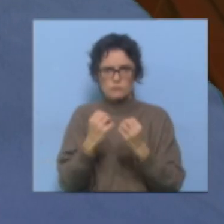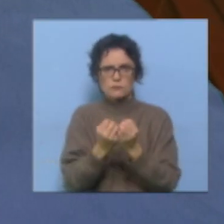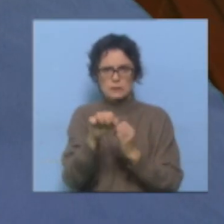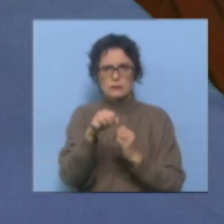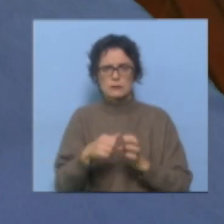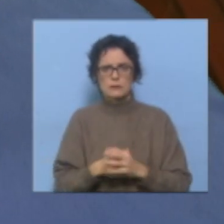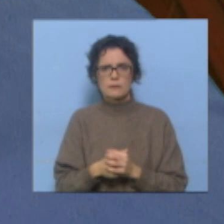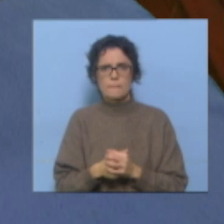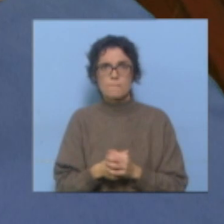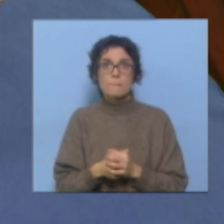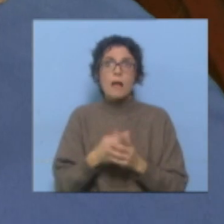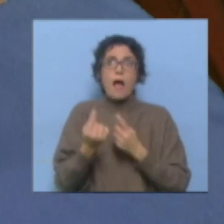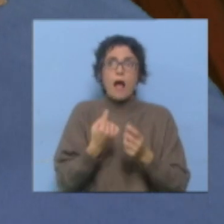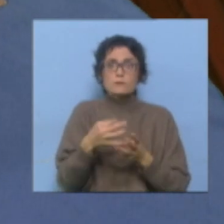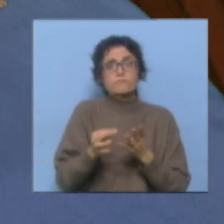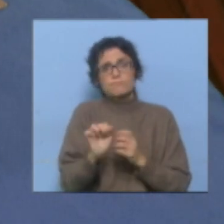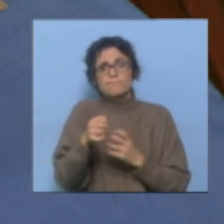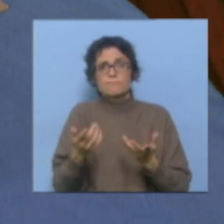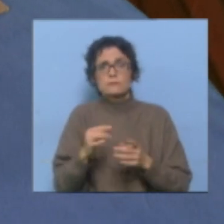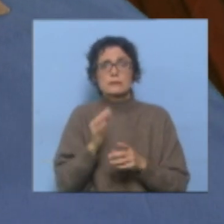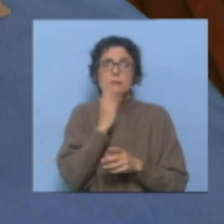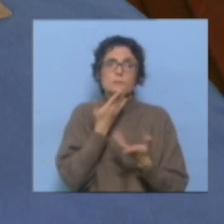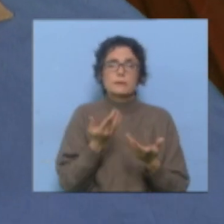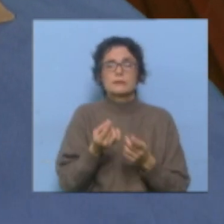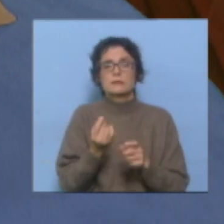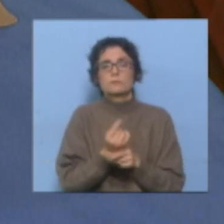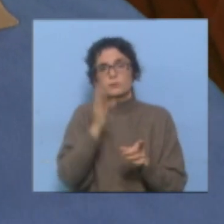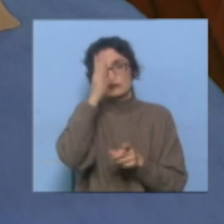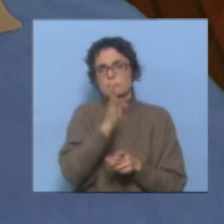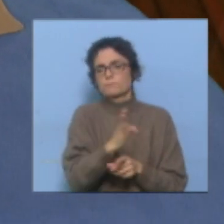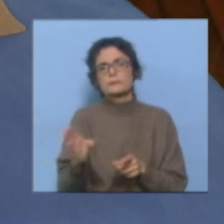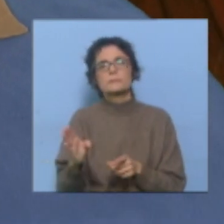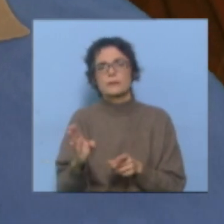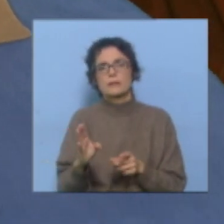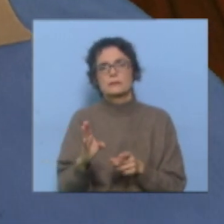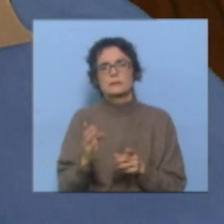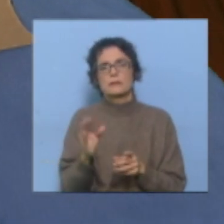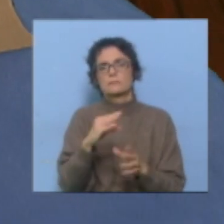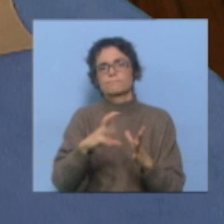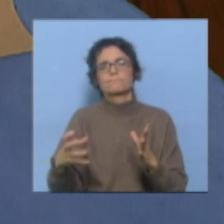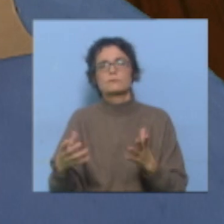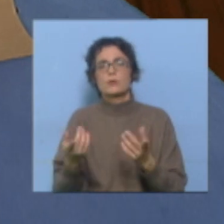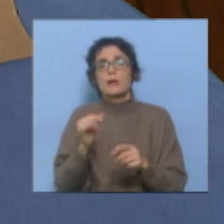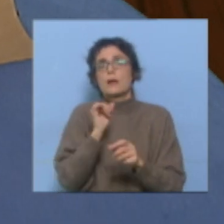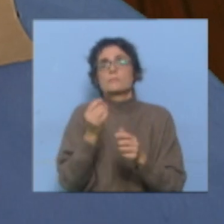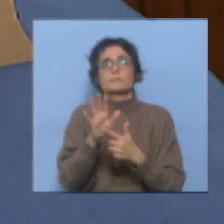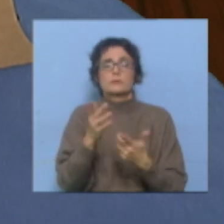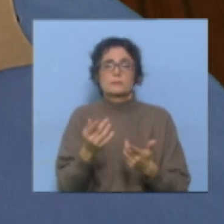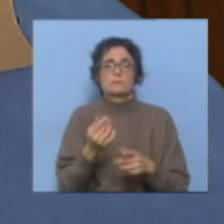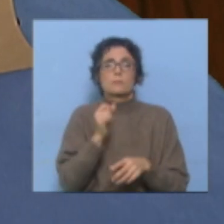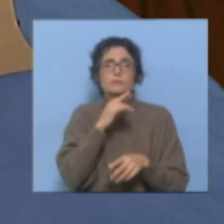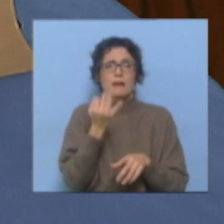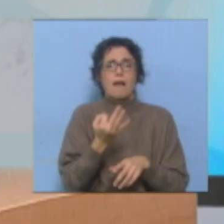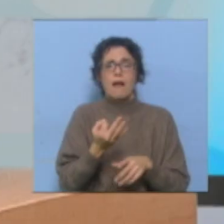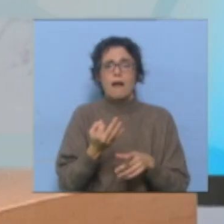que facilitam. Depois, na prática, vão vendo que há uma outra coisa em que teriam mais possibilidades de trabalhar com...